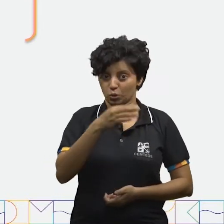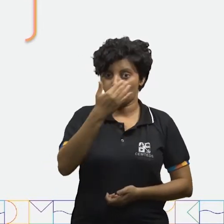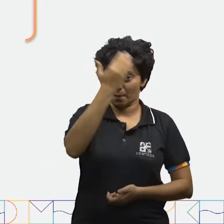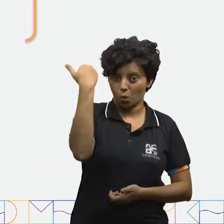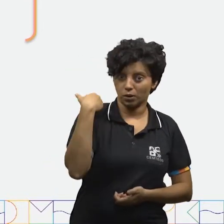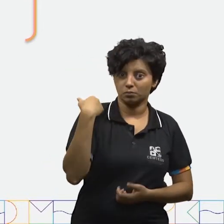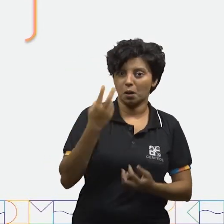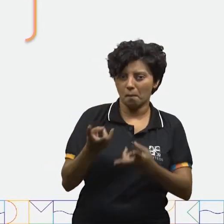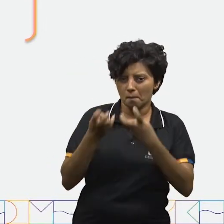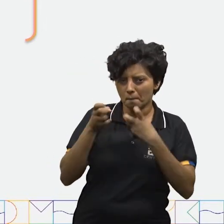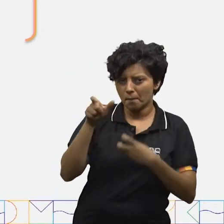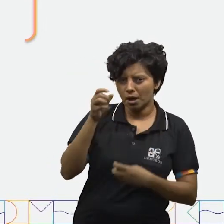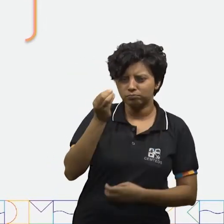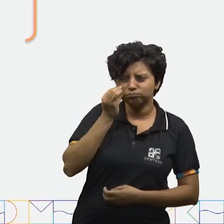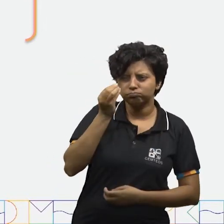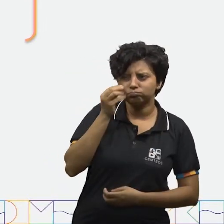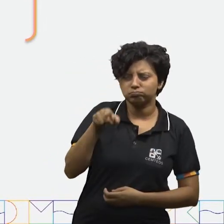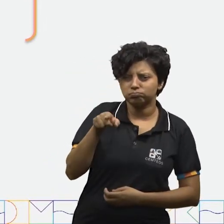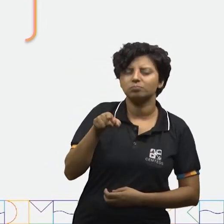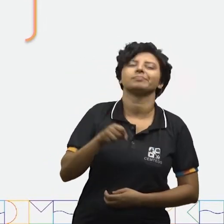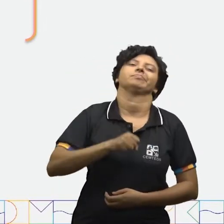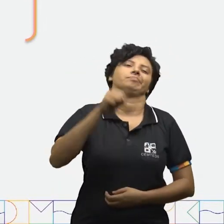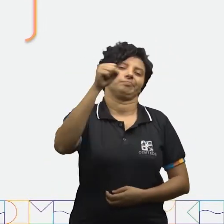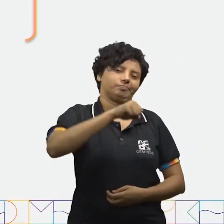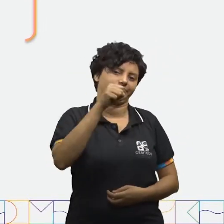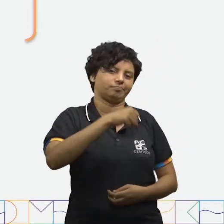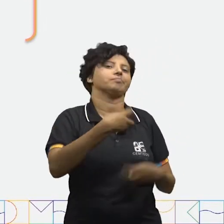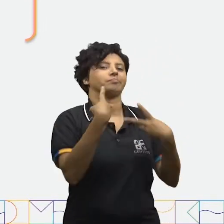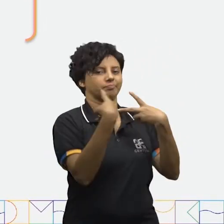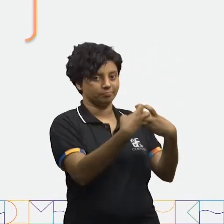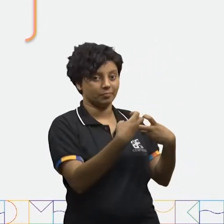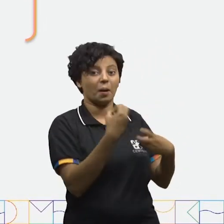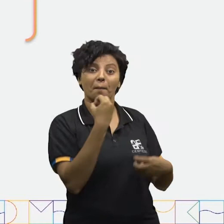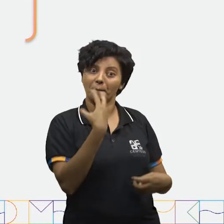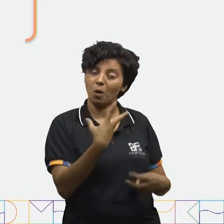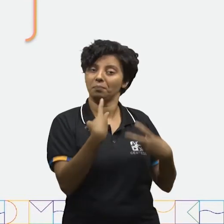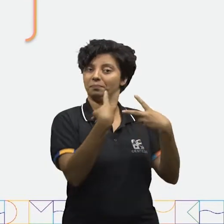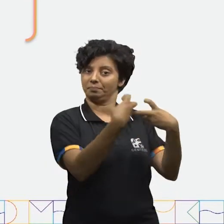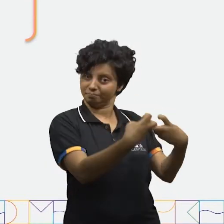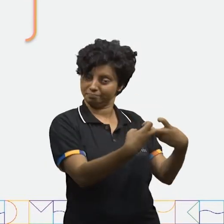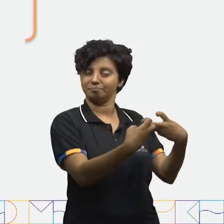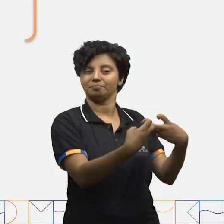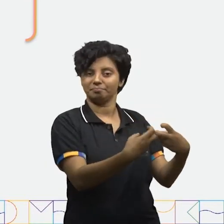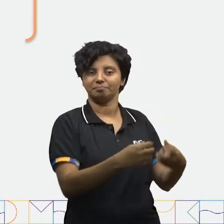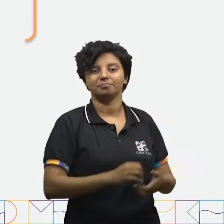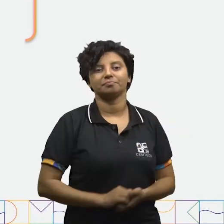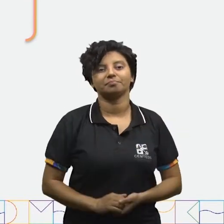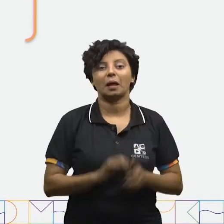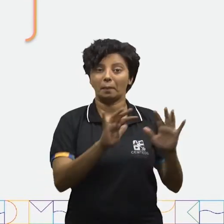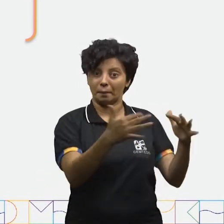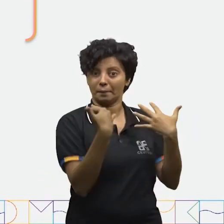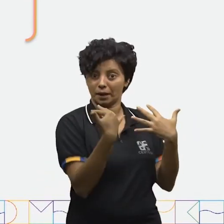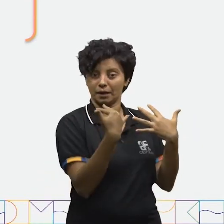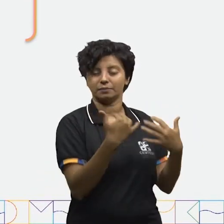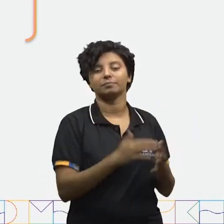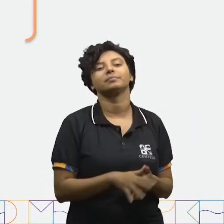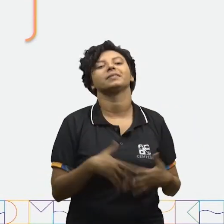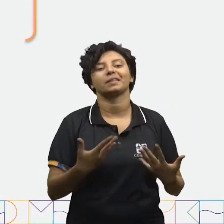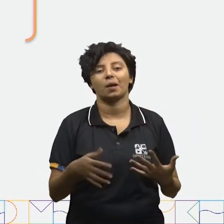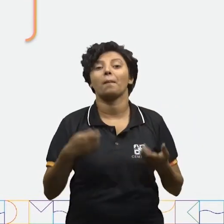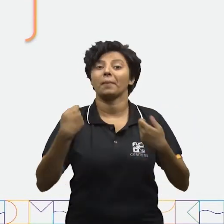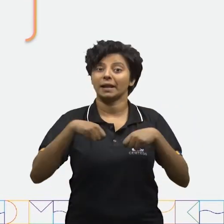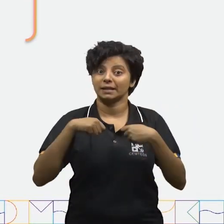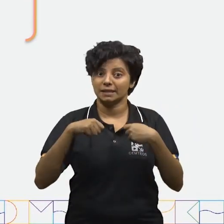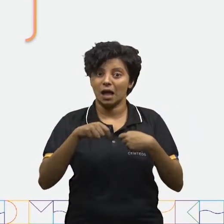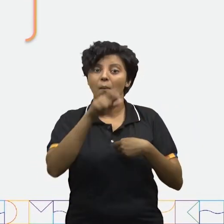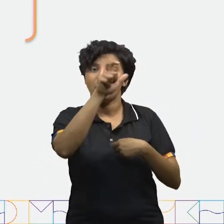ouviu? Sim, ela me ouviu. Como é bom ser ouvido e ter a atenção de alguém. Lembre-se, precisamos